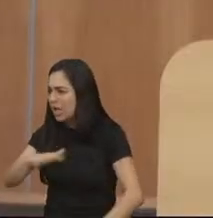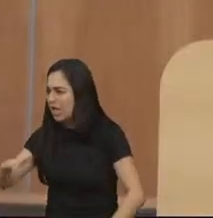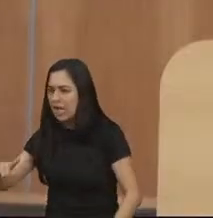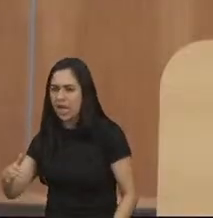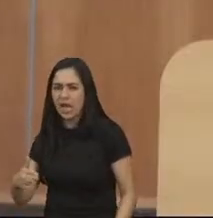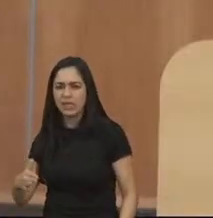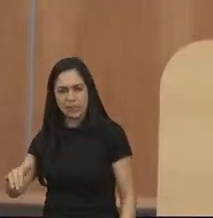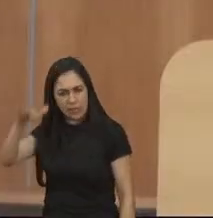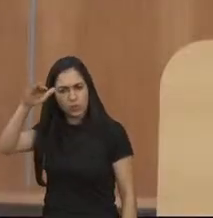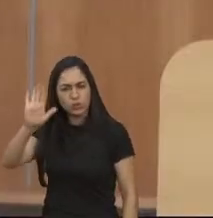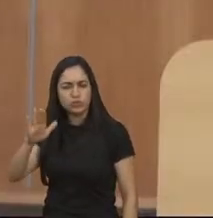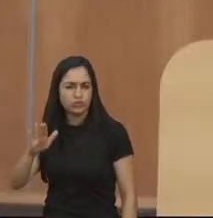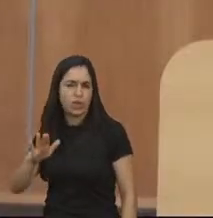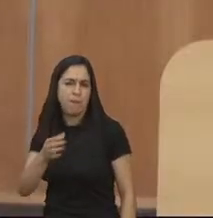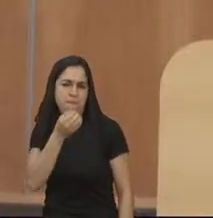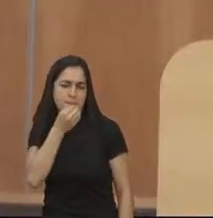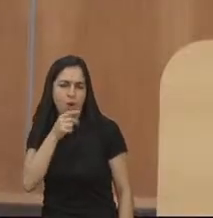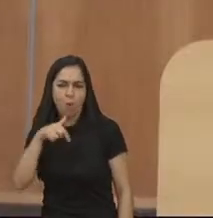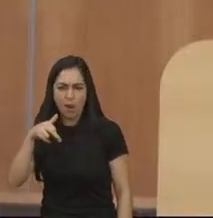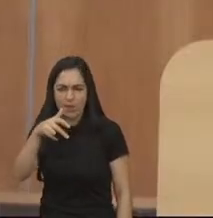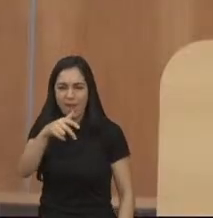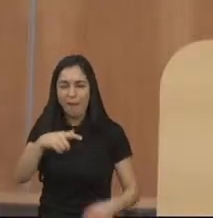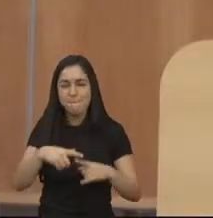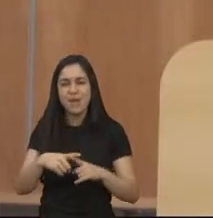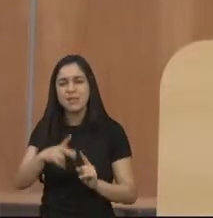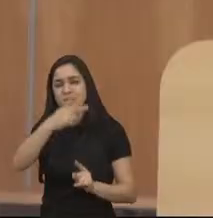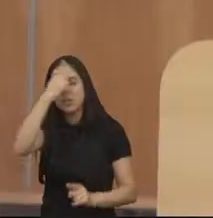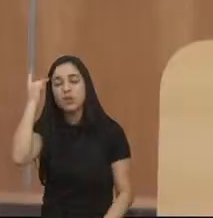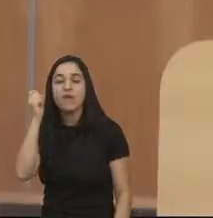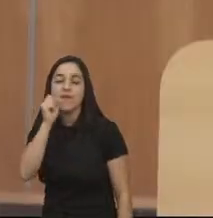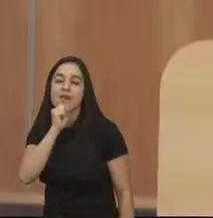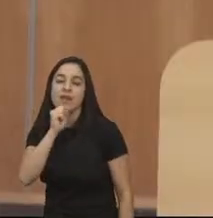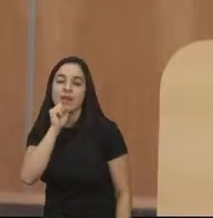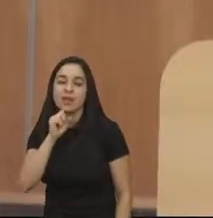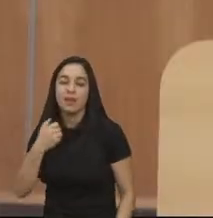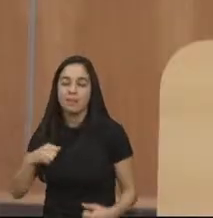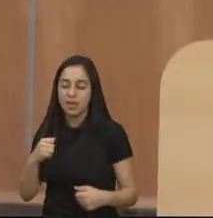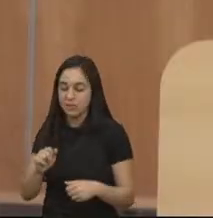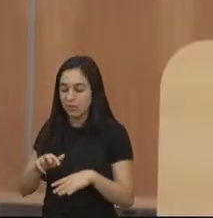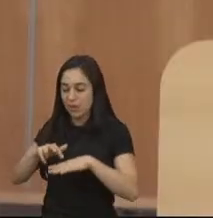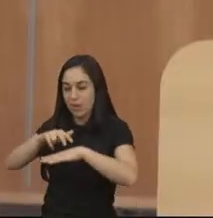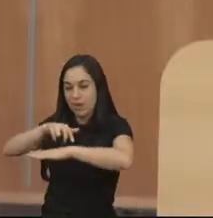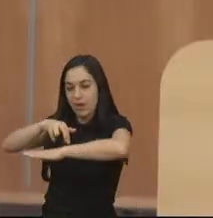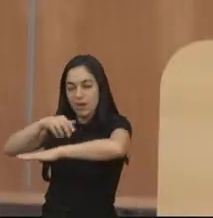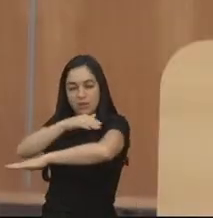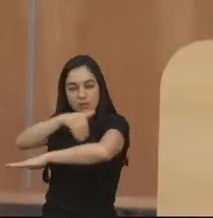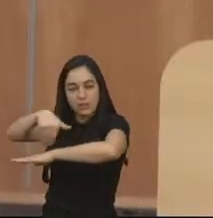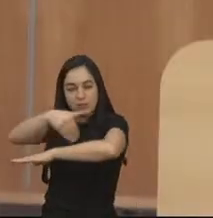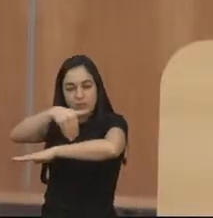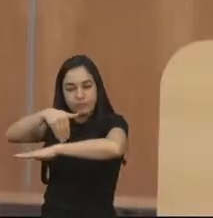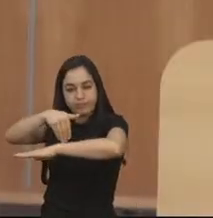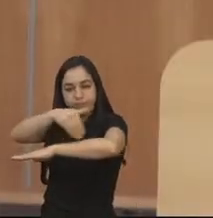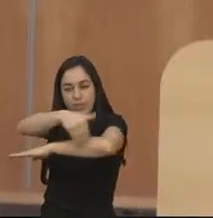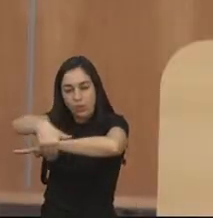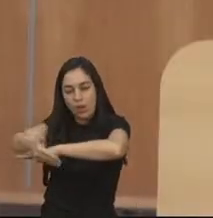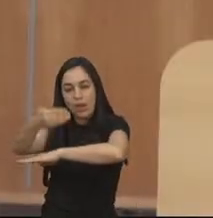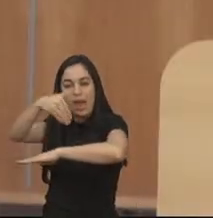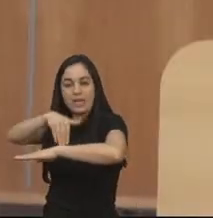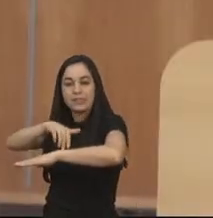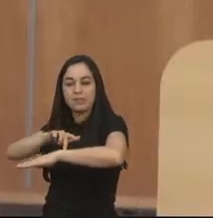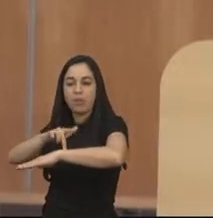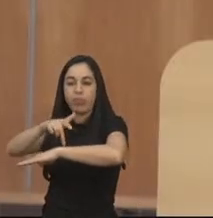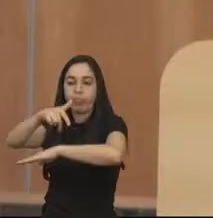Quantos idosos tem que ficar passando nessas faixas que